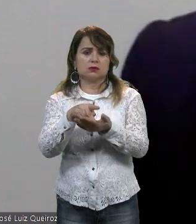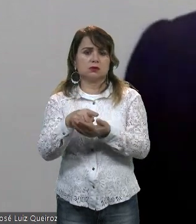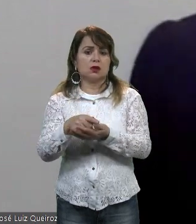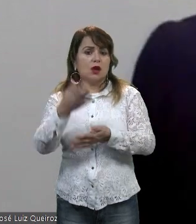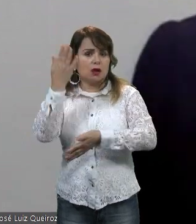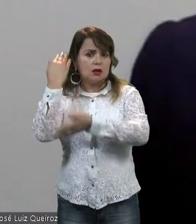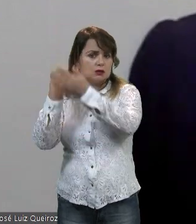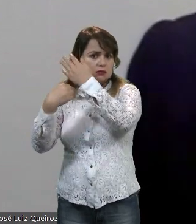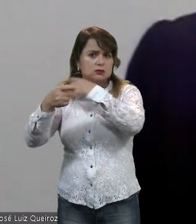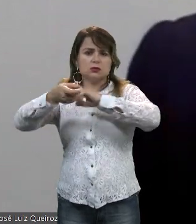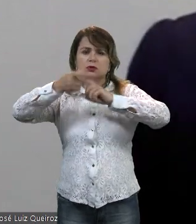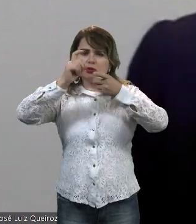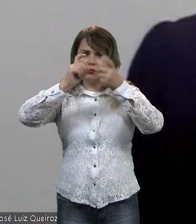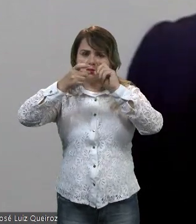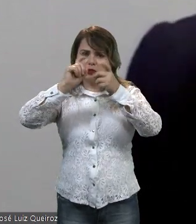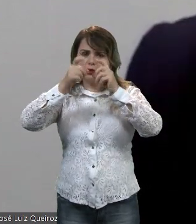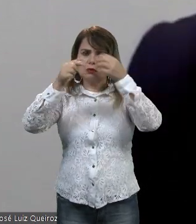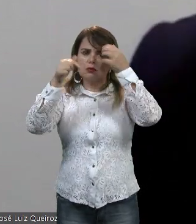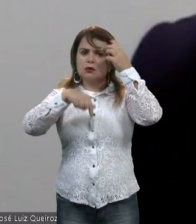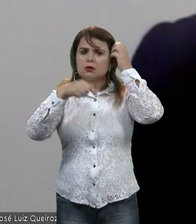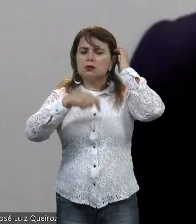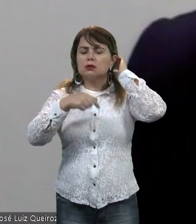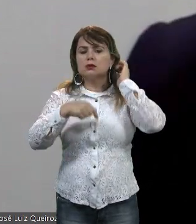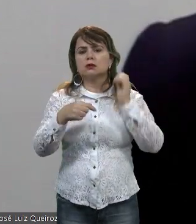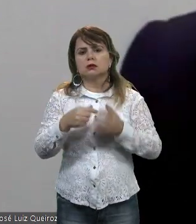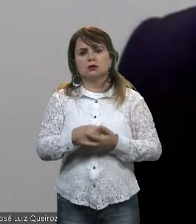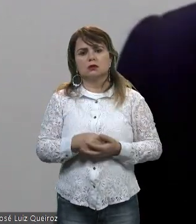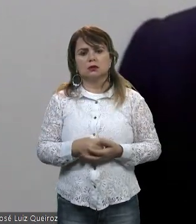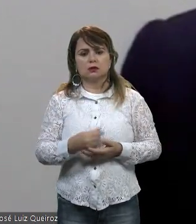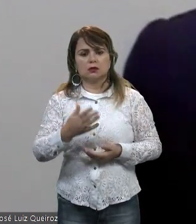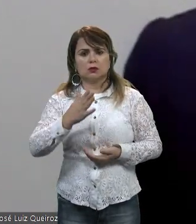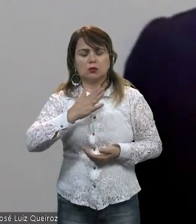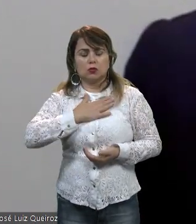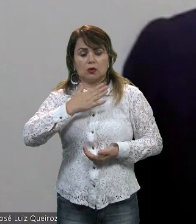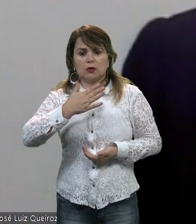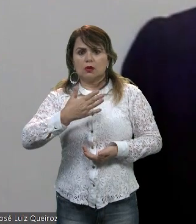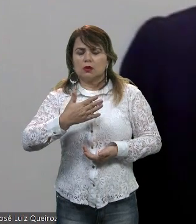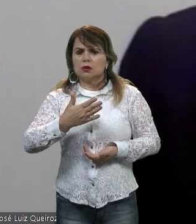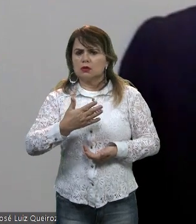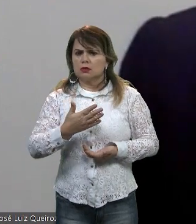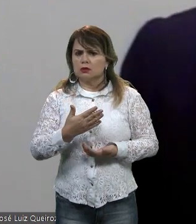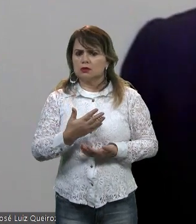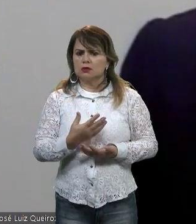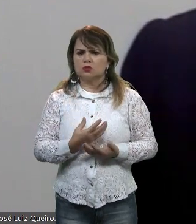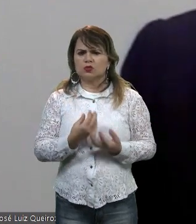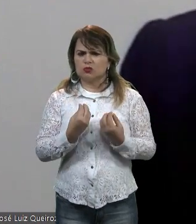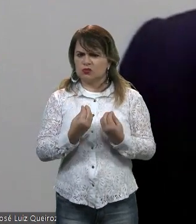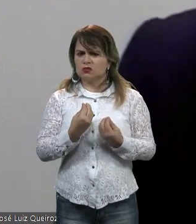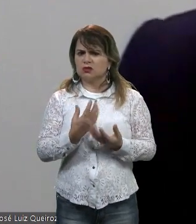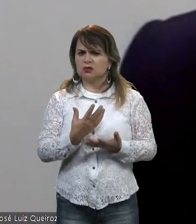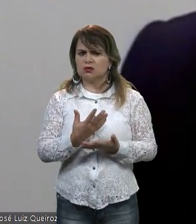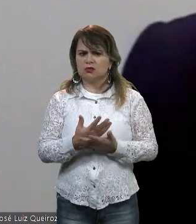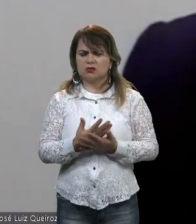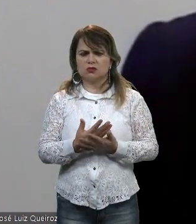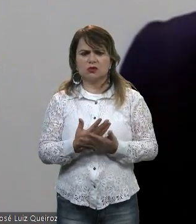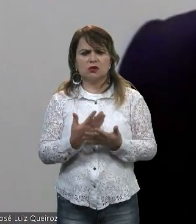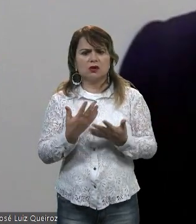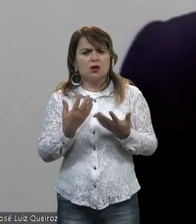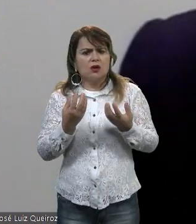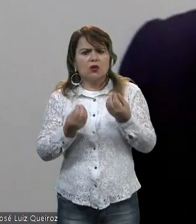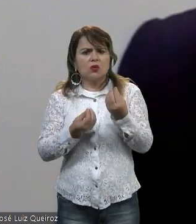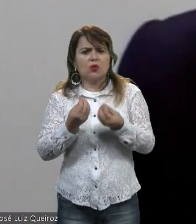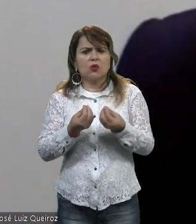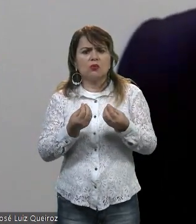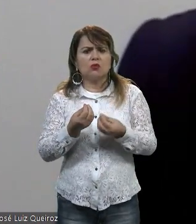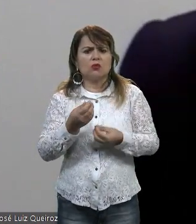reunião ministerial que teve aqui, eu vou falar um pouquinho rapidamente, me assusta aquilo. Eu acho que não basta para um